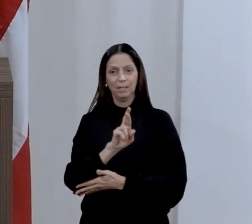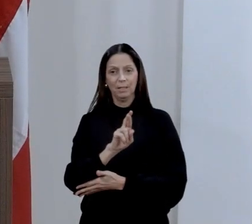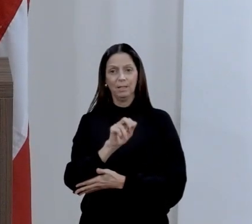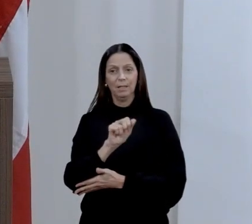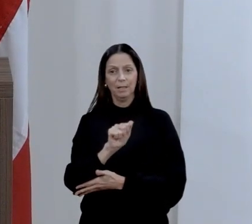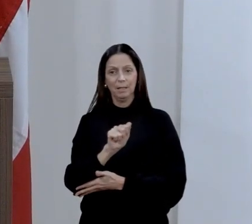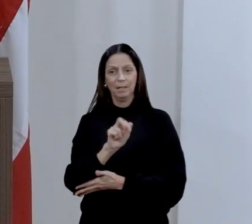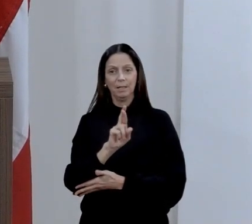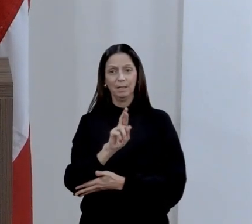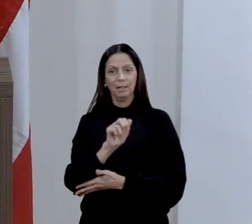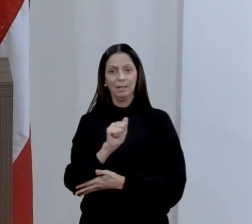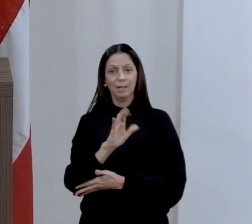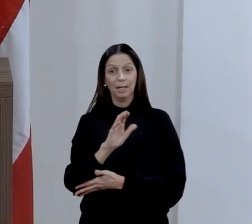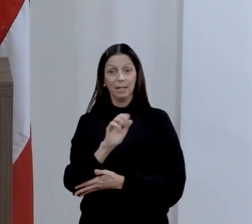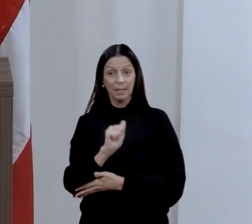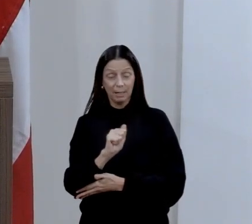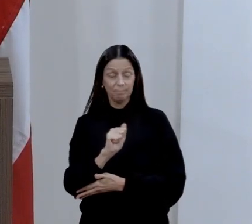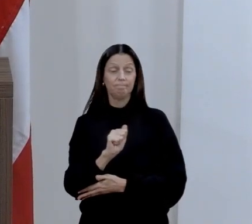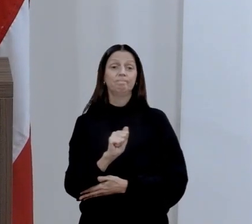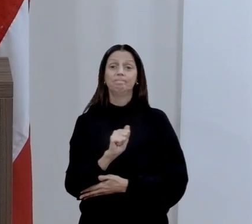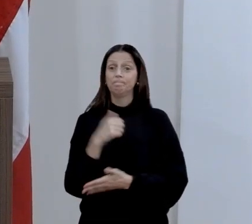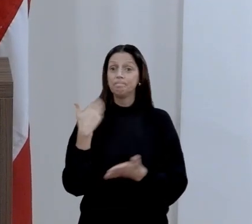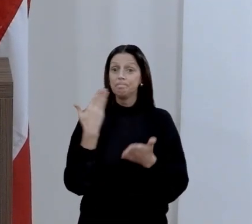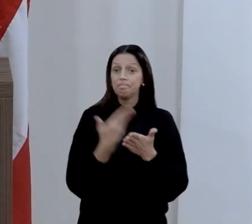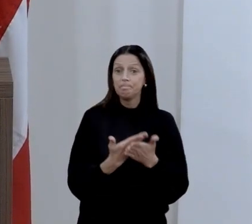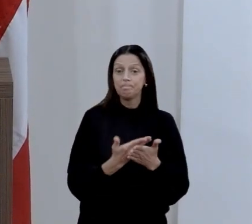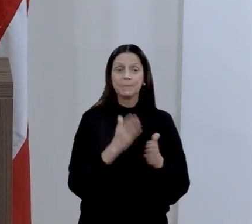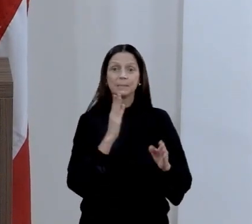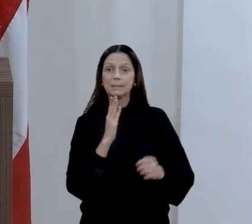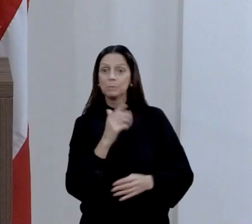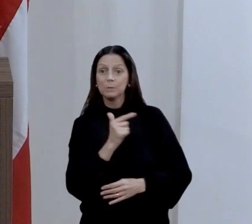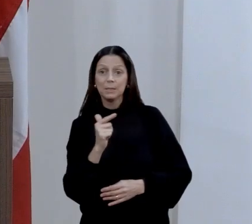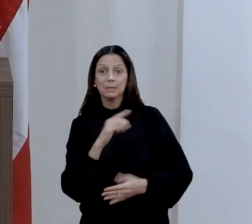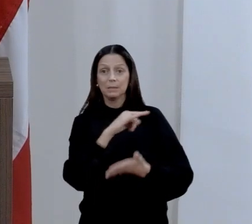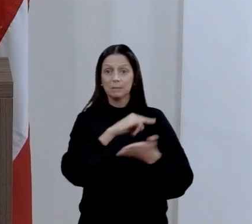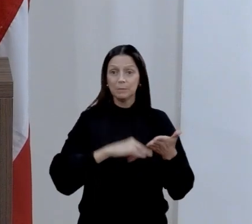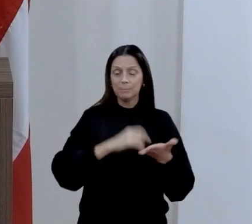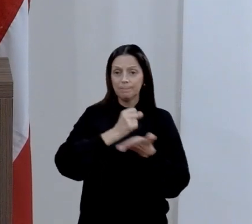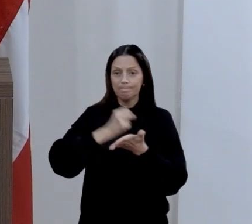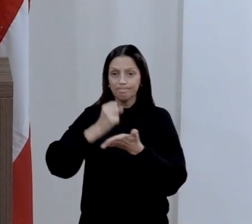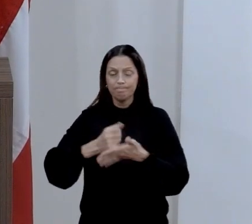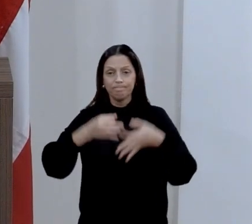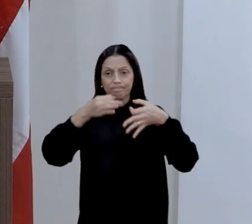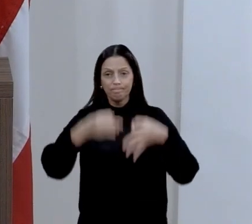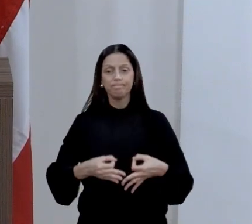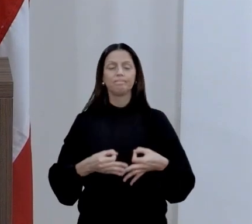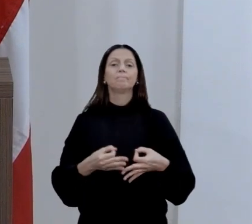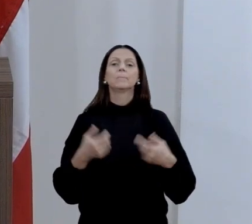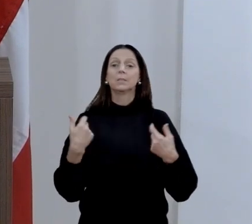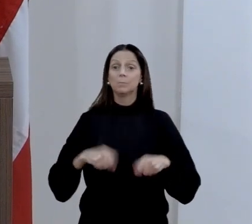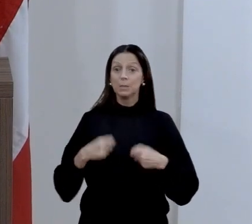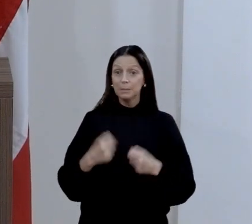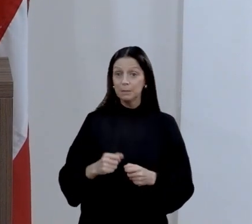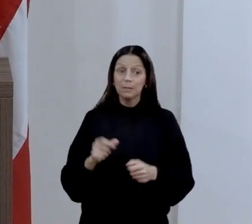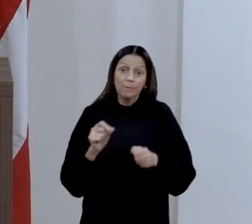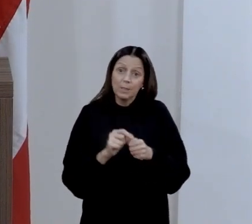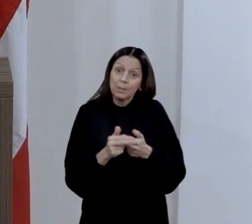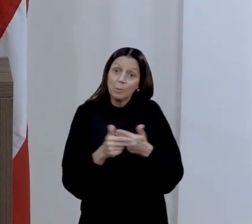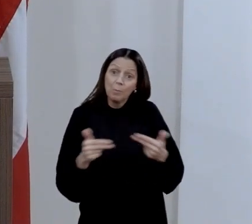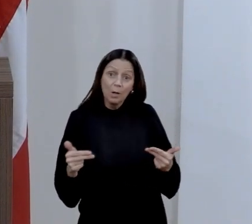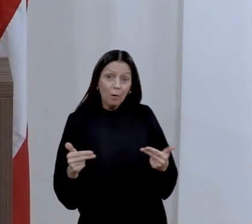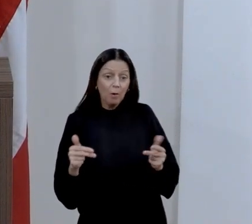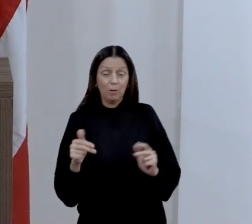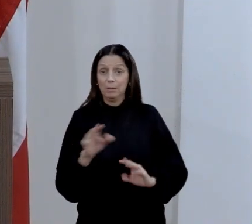consegue identificar essa documentação, esse compromisso firmado, a gente precisa ter algumas intervenções ali que já